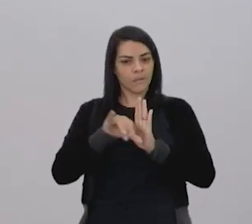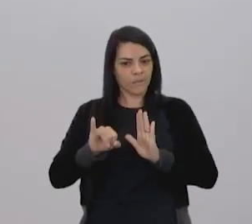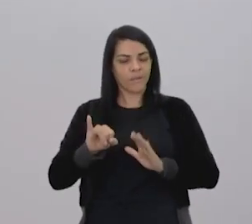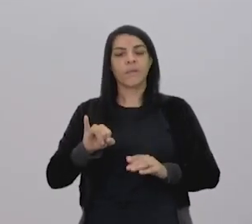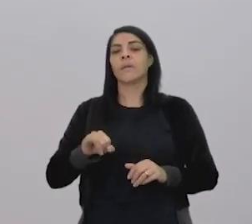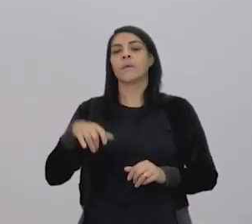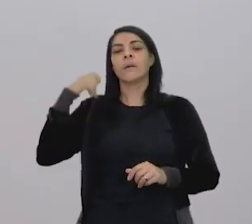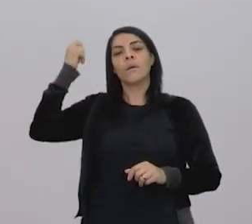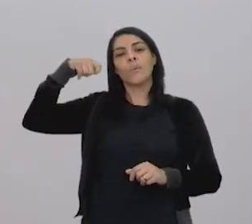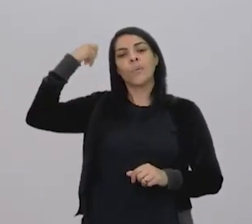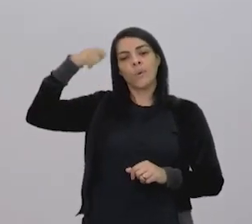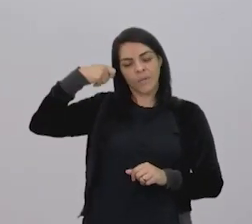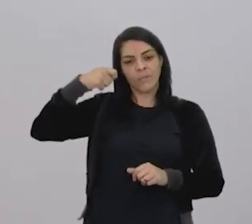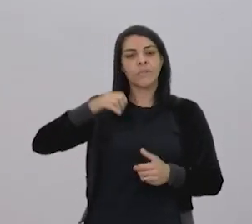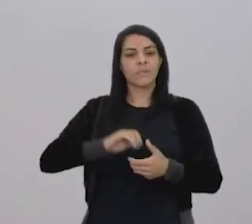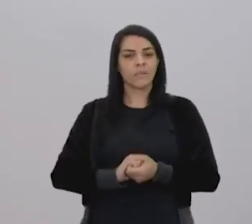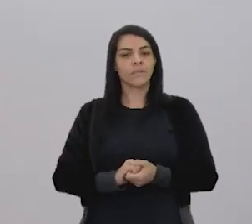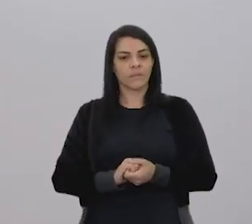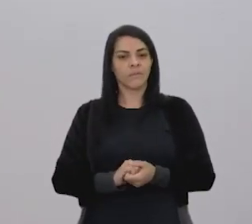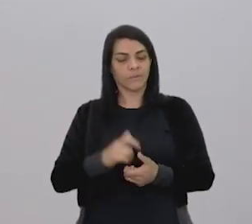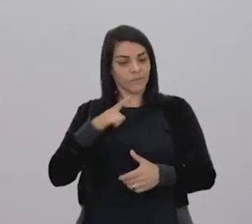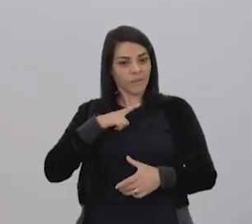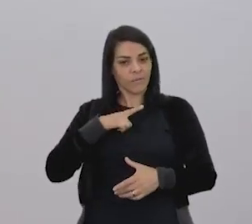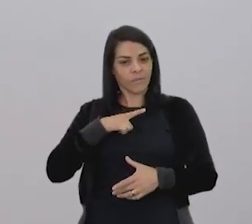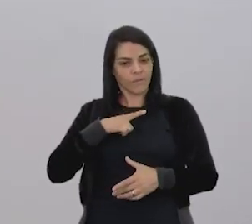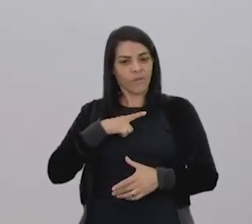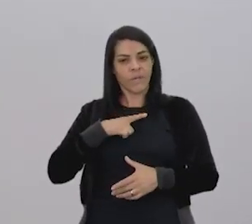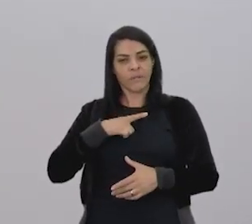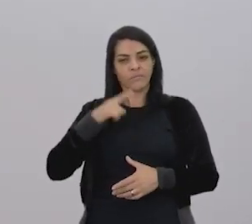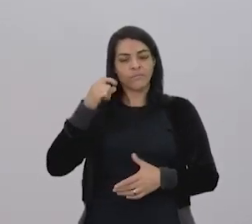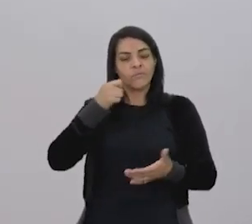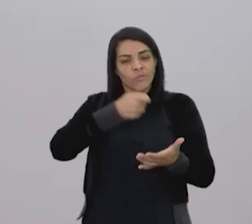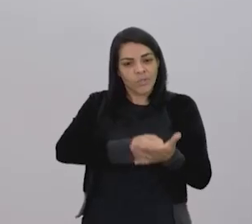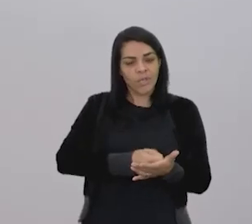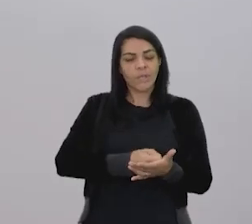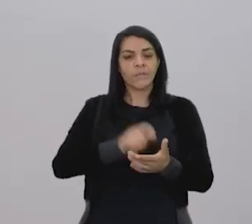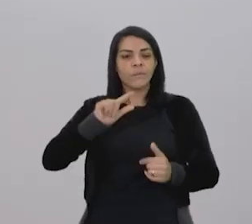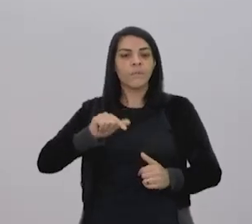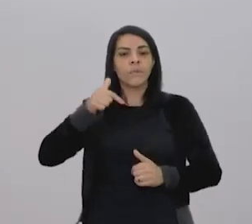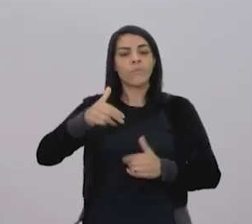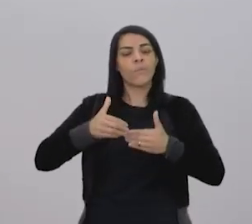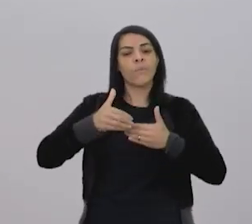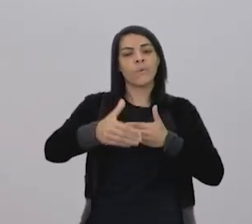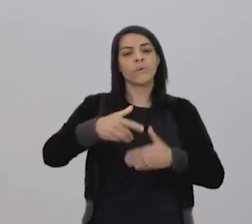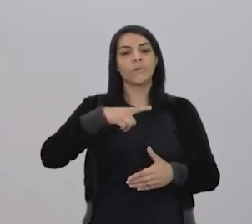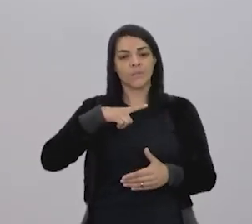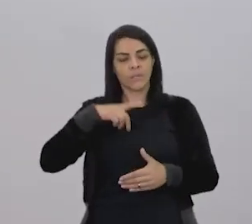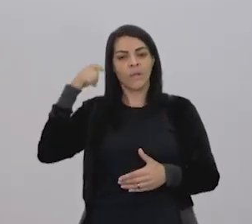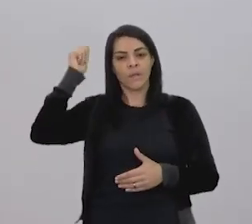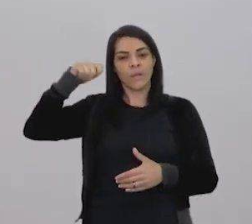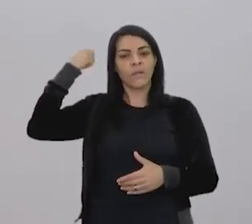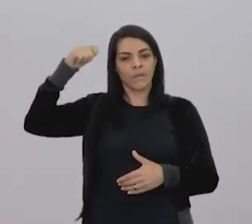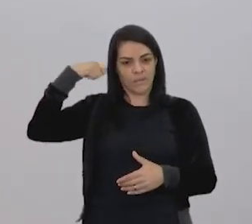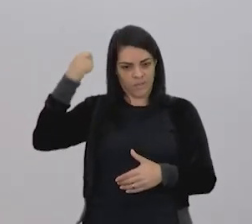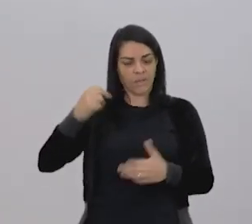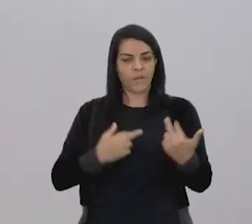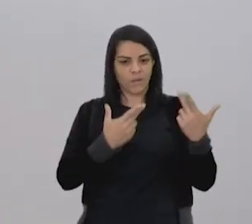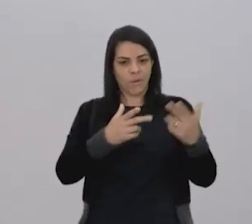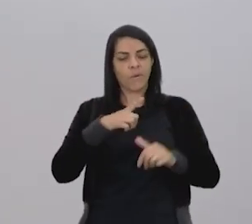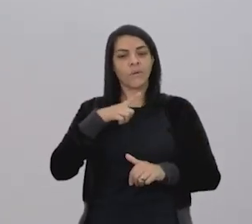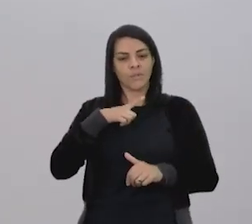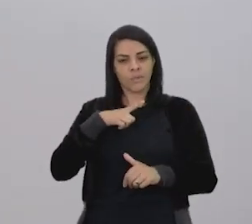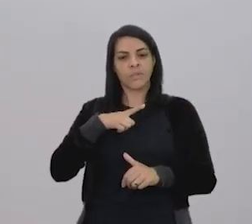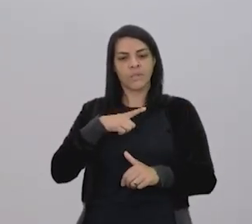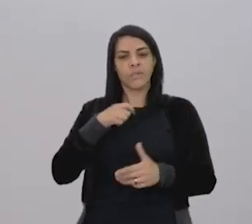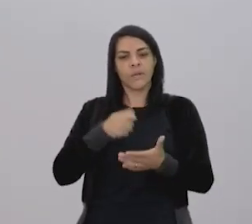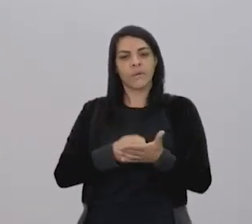artistas foram capazes de conseguir alguns direitos e, a partir disso, se tornar um artista com algum tipo de exigência. Você ter, tipo,